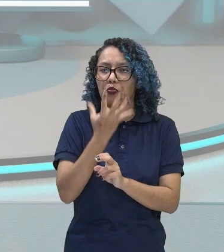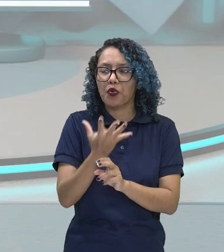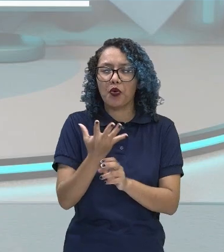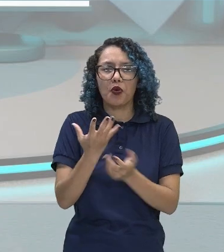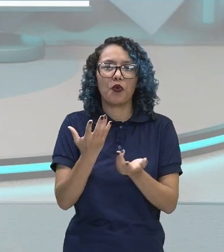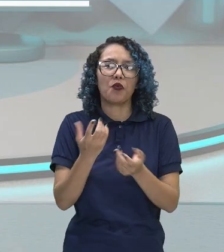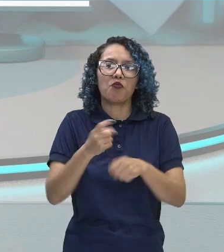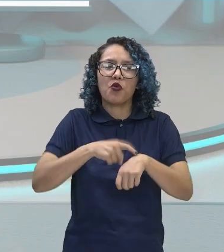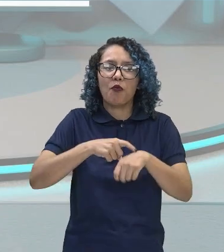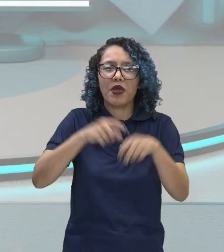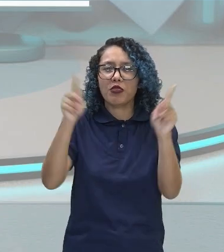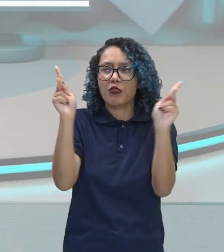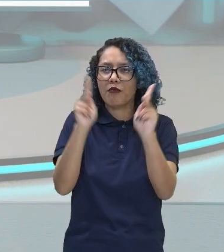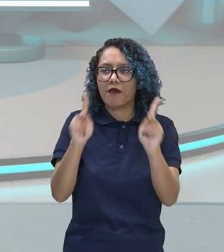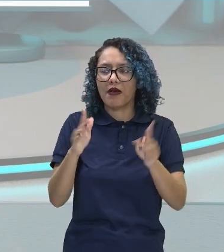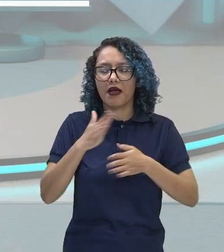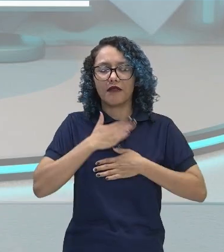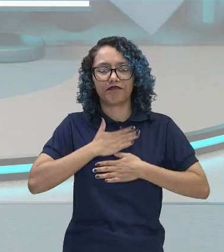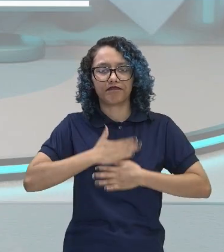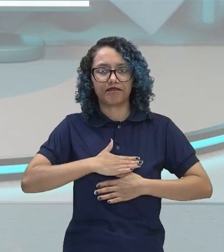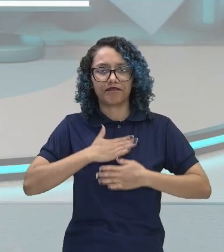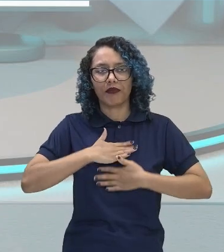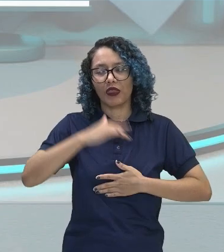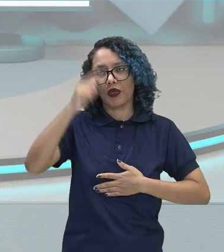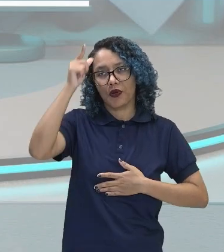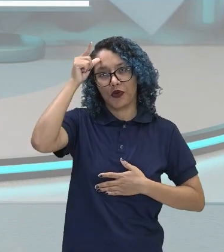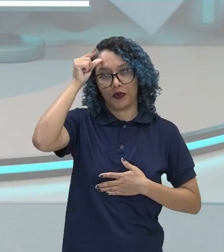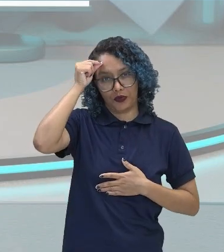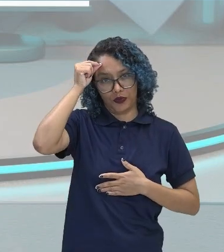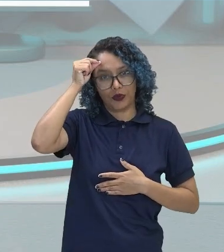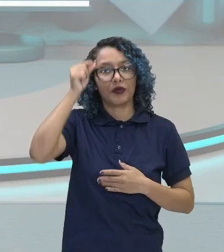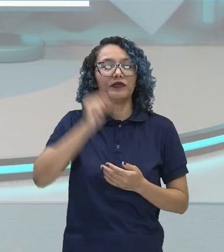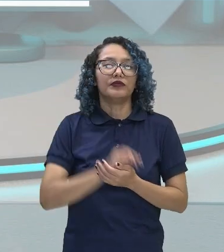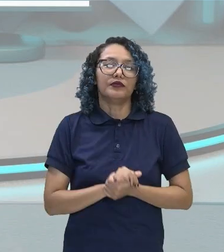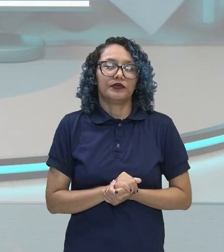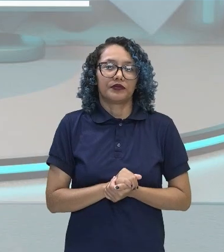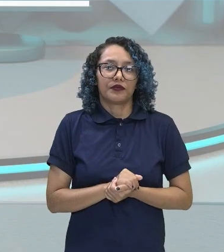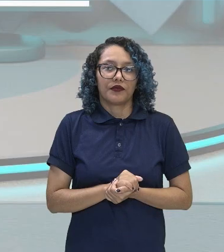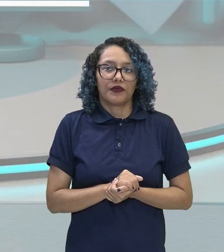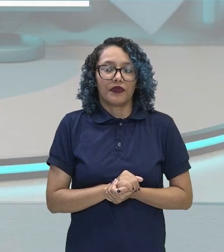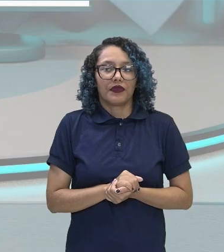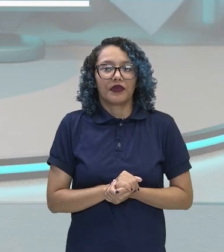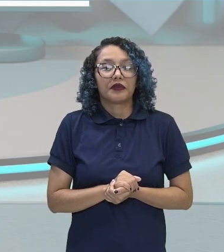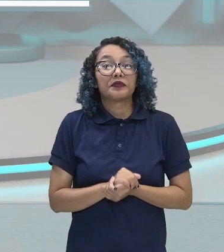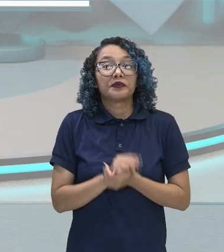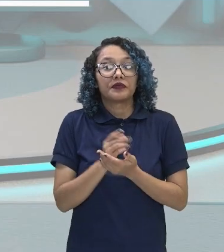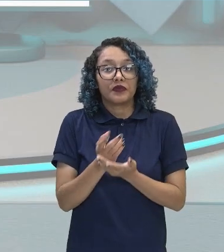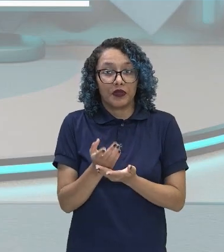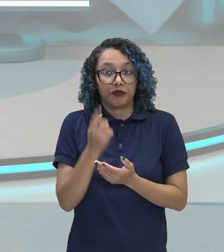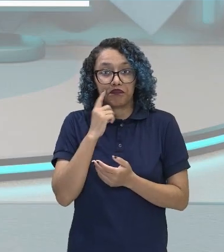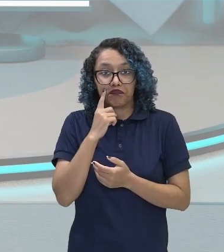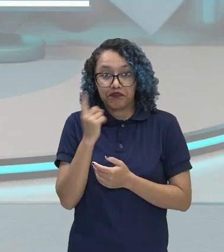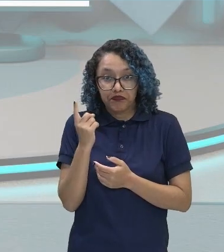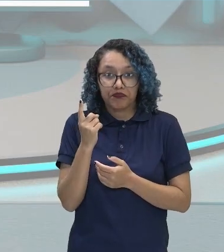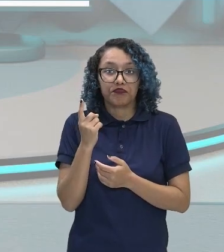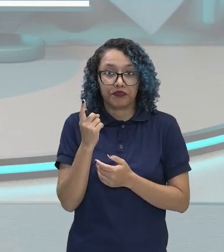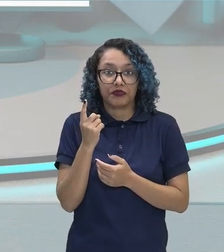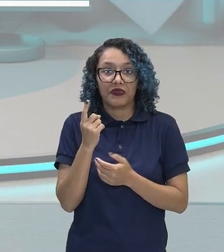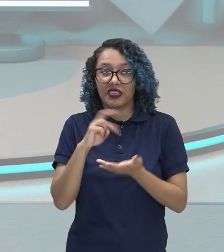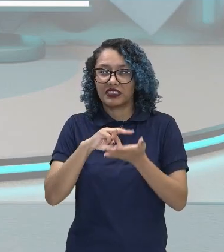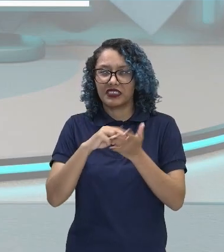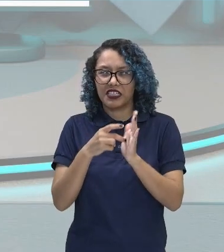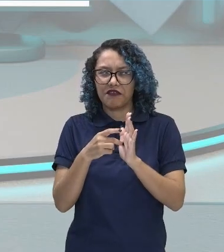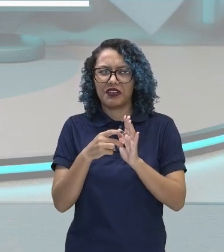paz, de tranquilidade, tá bom? Então, podemos ver aí, fugere urbem, fugir da